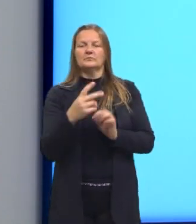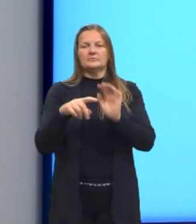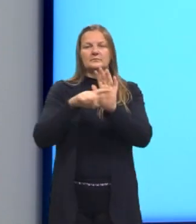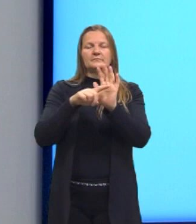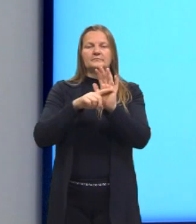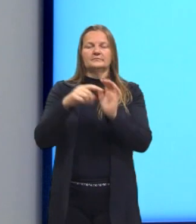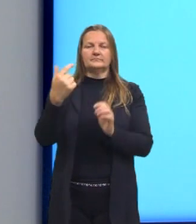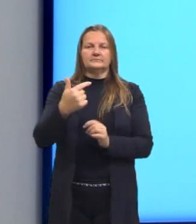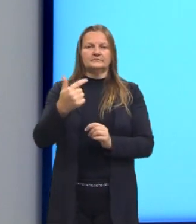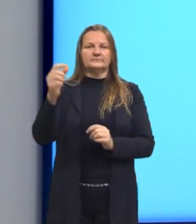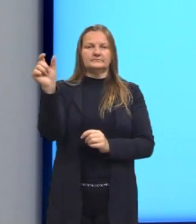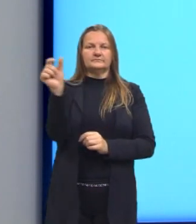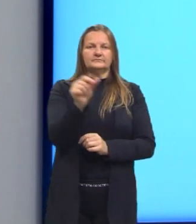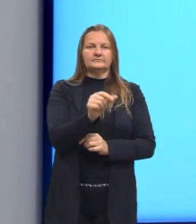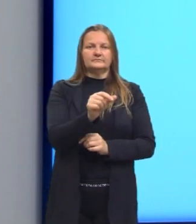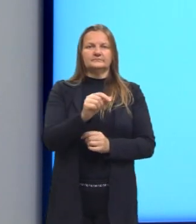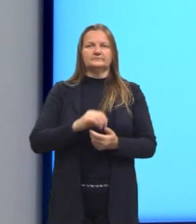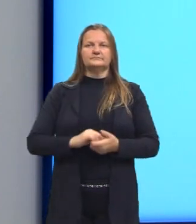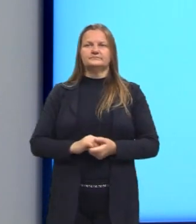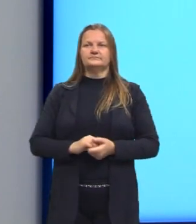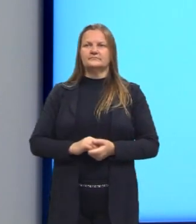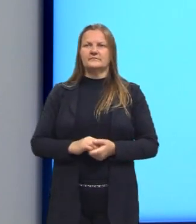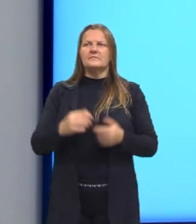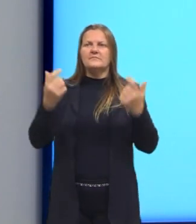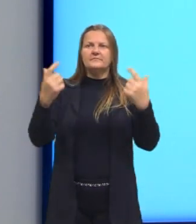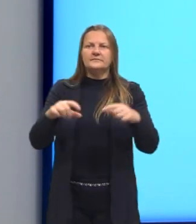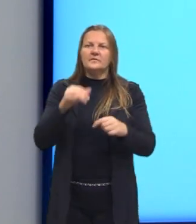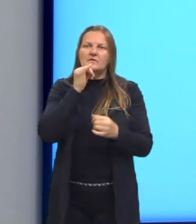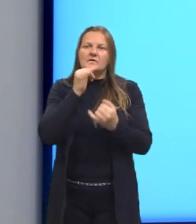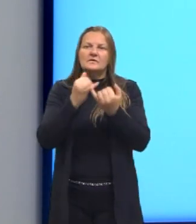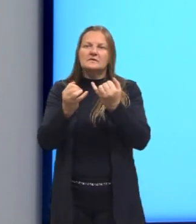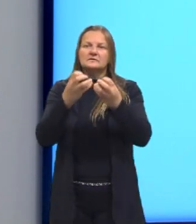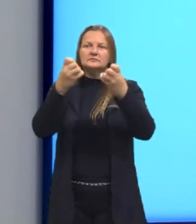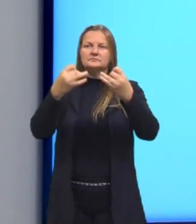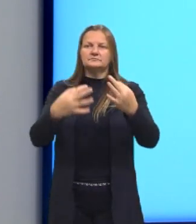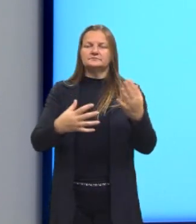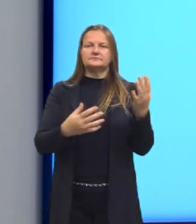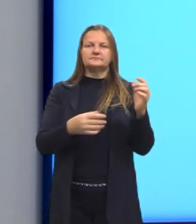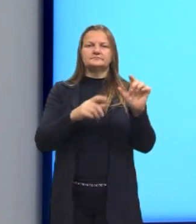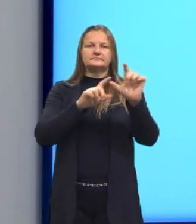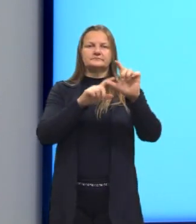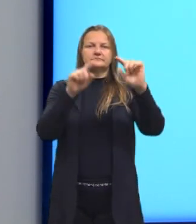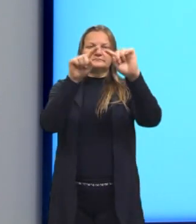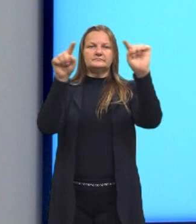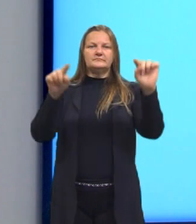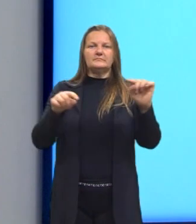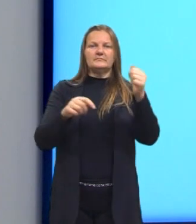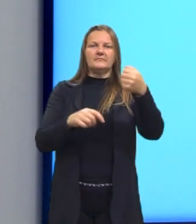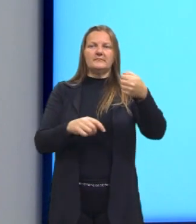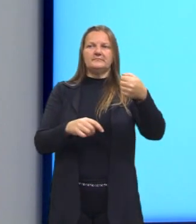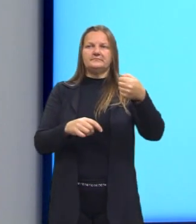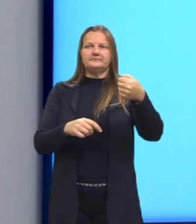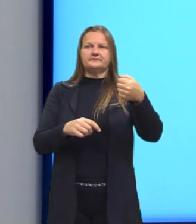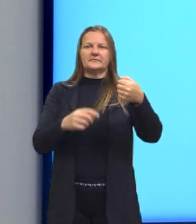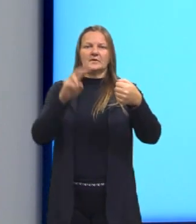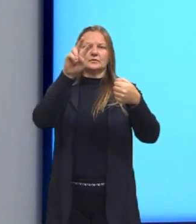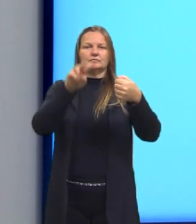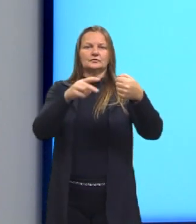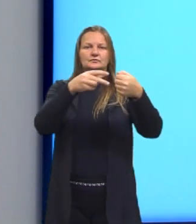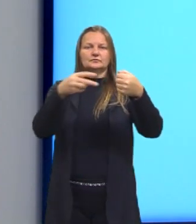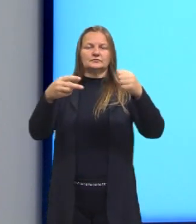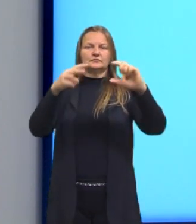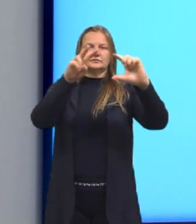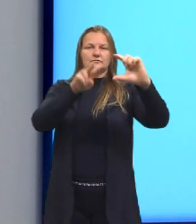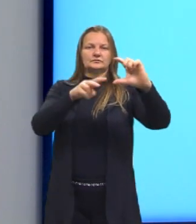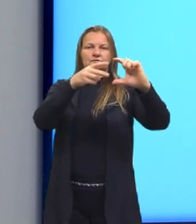secundária, tá? Aqui, novamente, um exemplo. Nós temos a matriz A, de ordem 2. Na